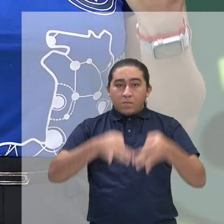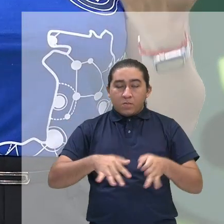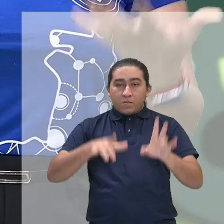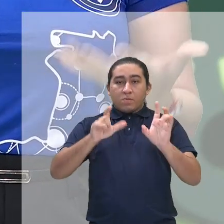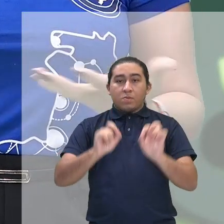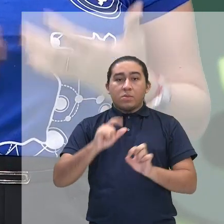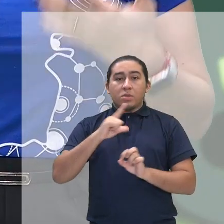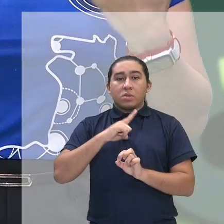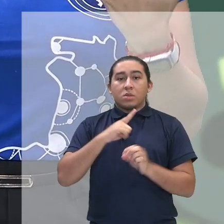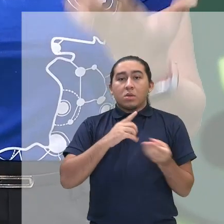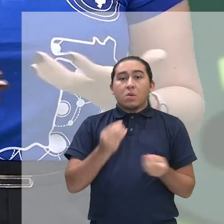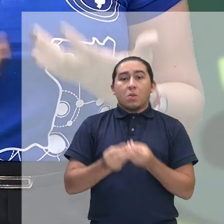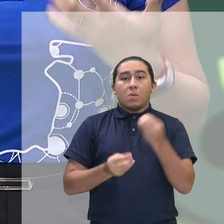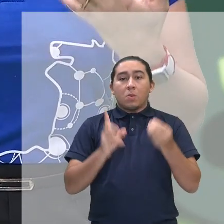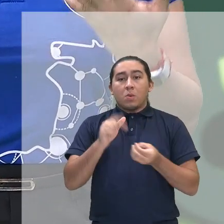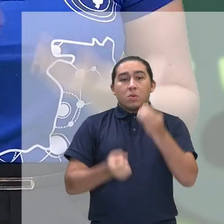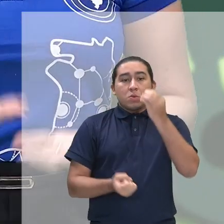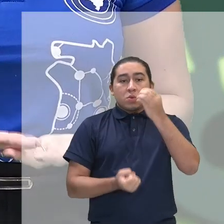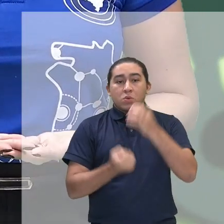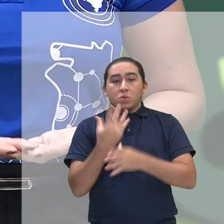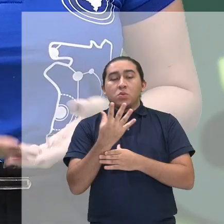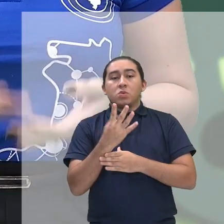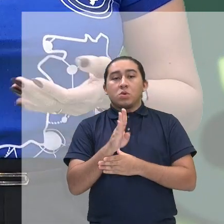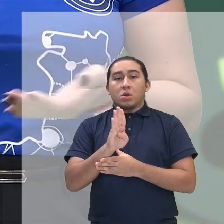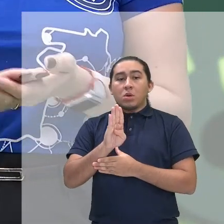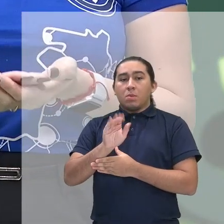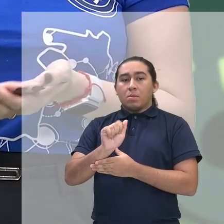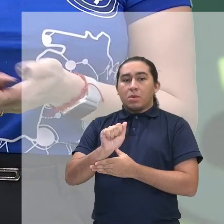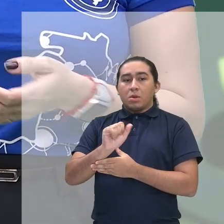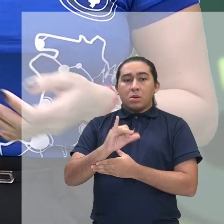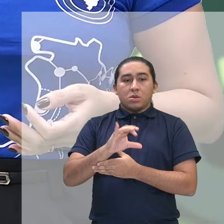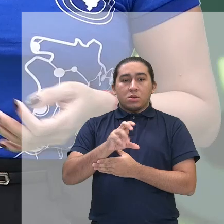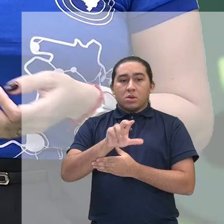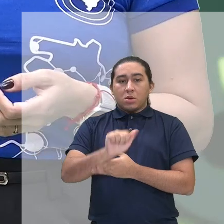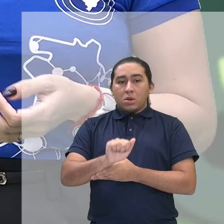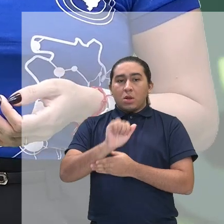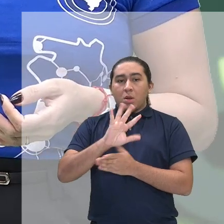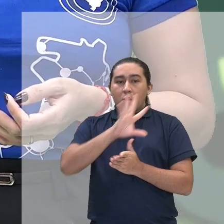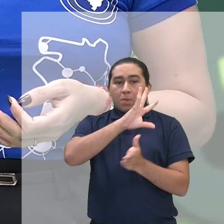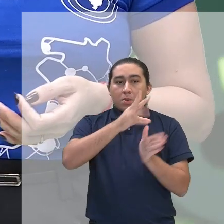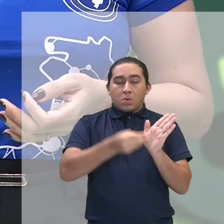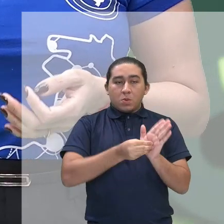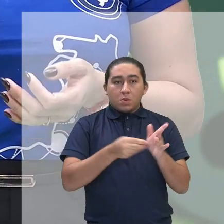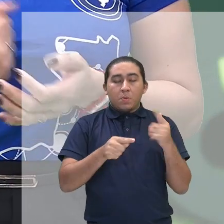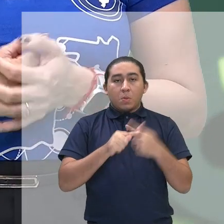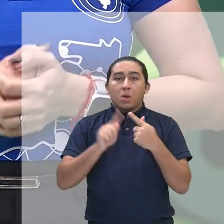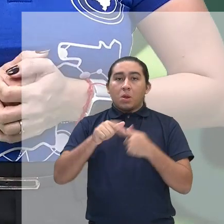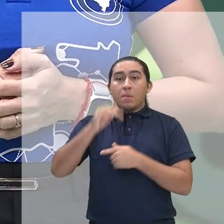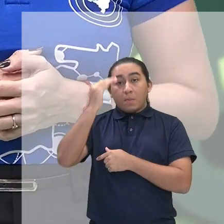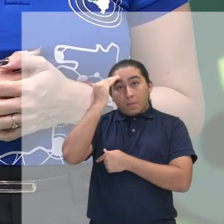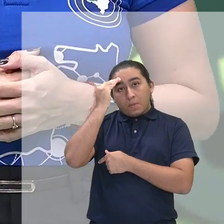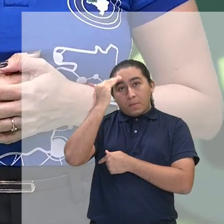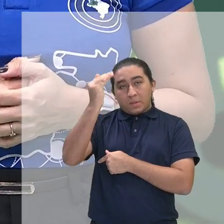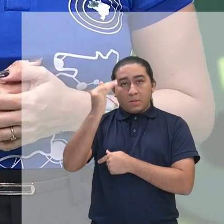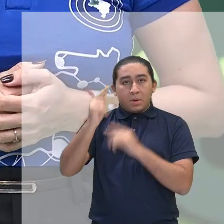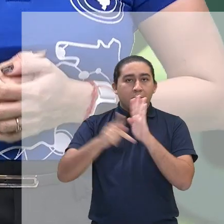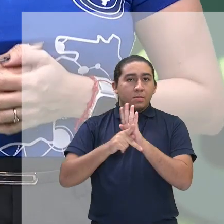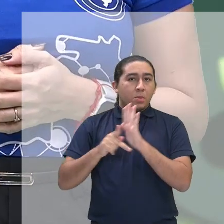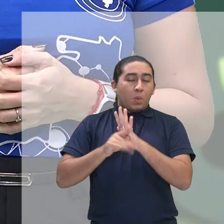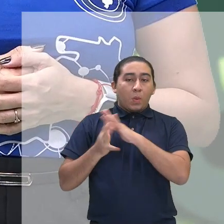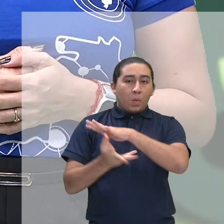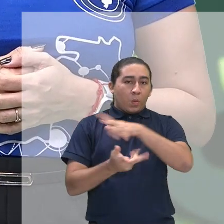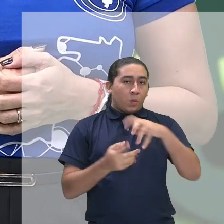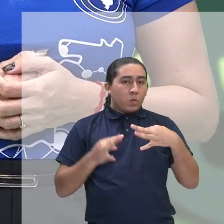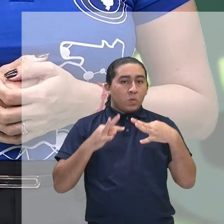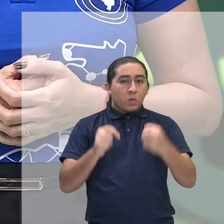a formação da bacia amazônica. Por quê? Ela é a maior bacia hidrográfica do mundo